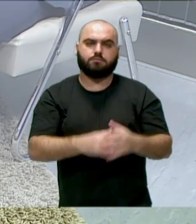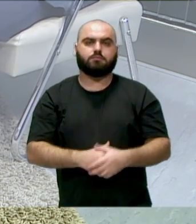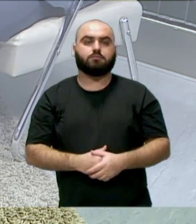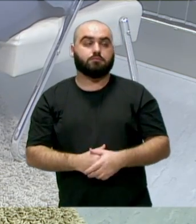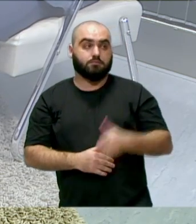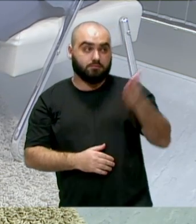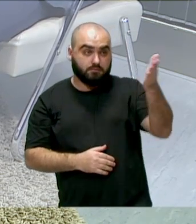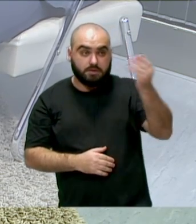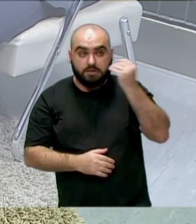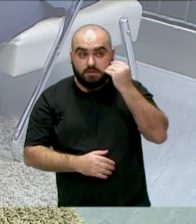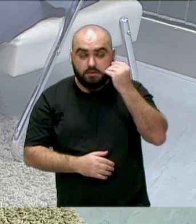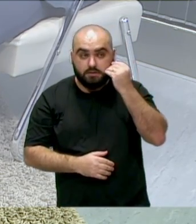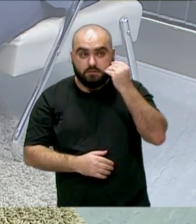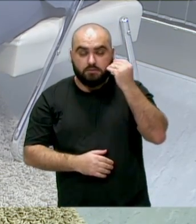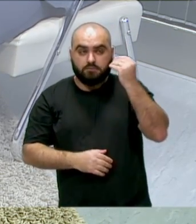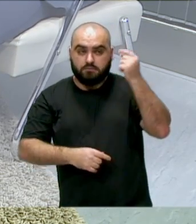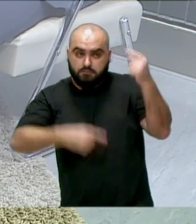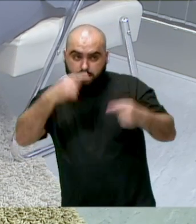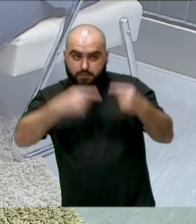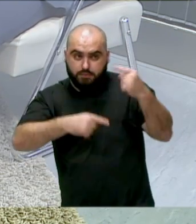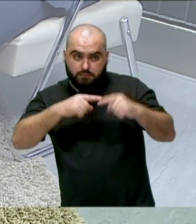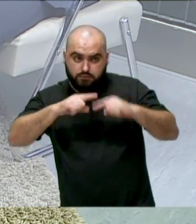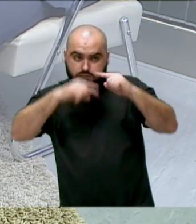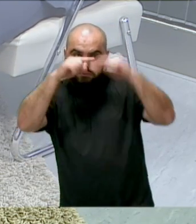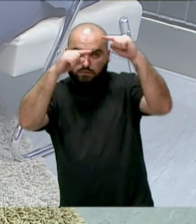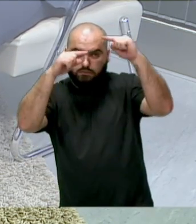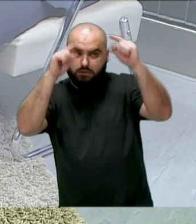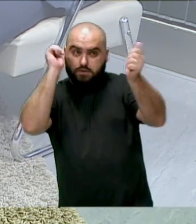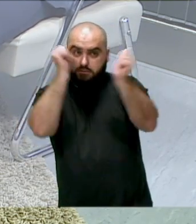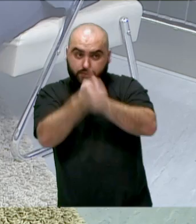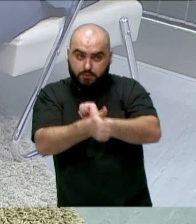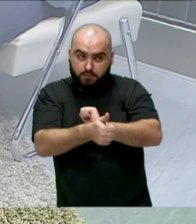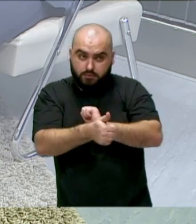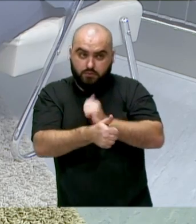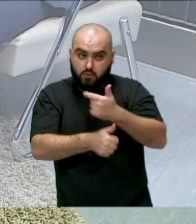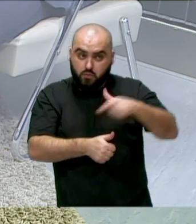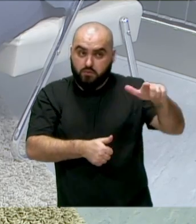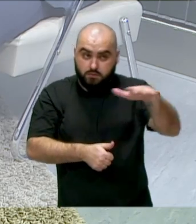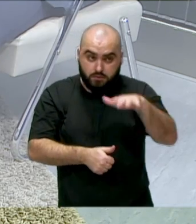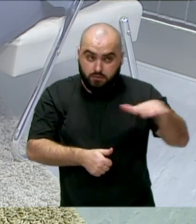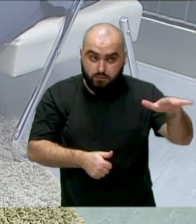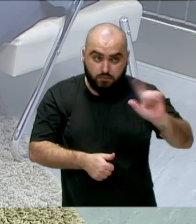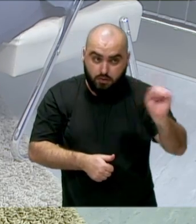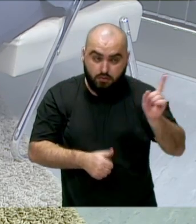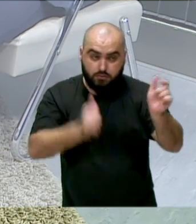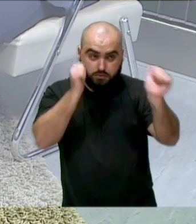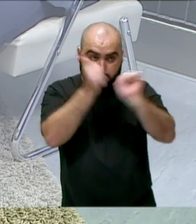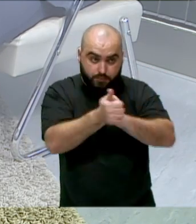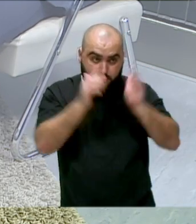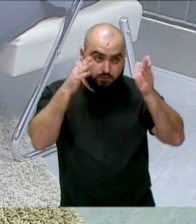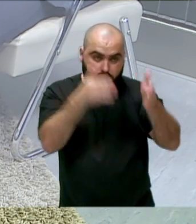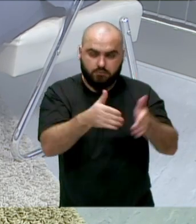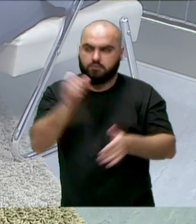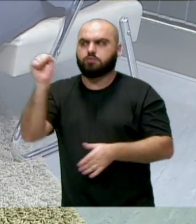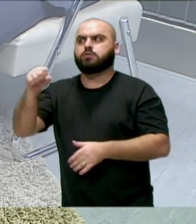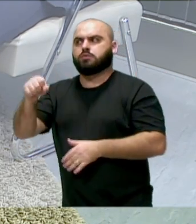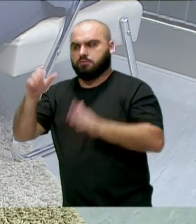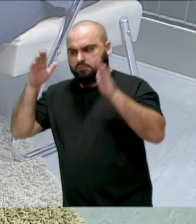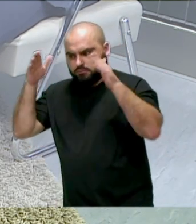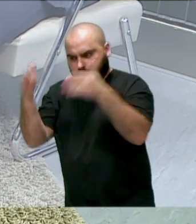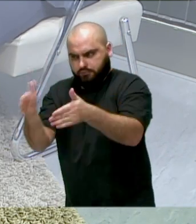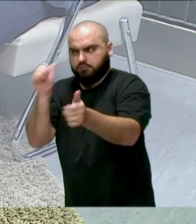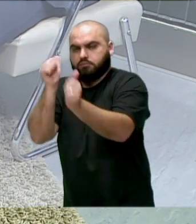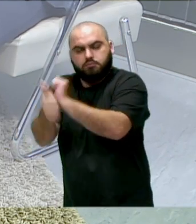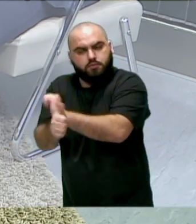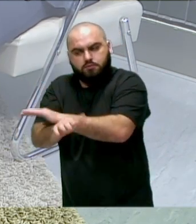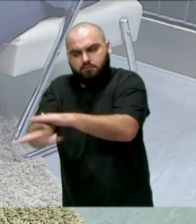esse debate e viabilizar para o esporte, né? Não é para trazer para outros setores, não, é uma coisa bem específica, né? Para os equipamentos